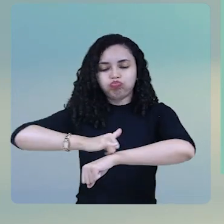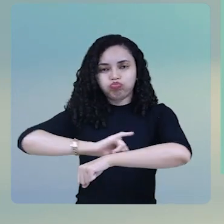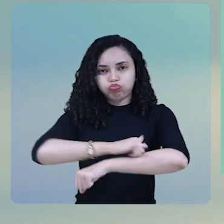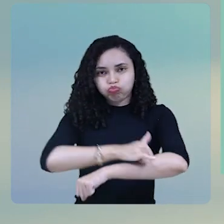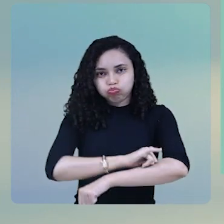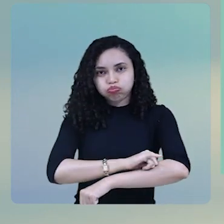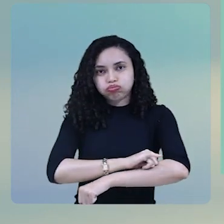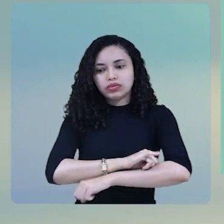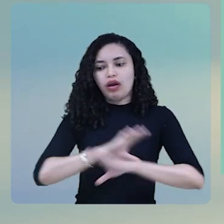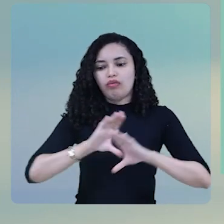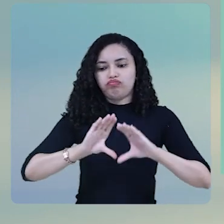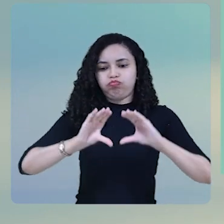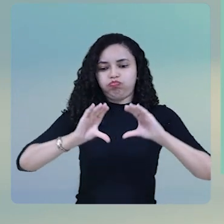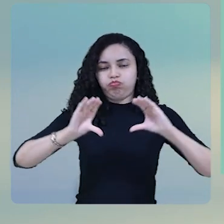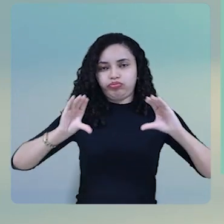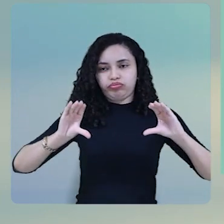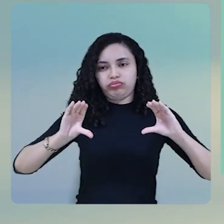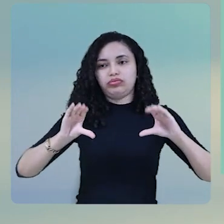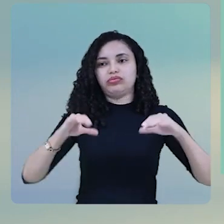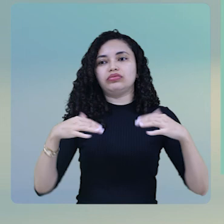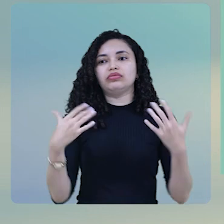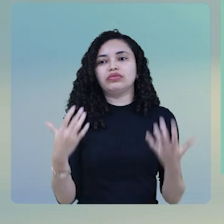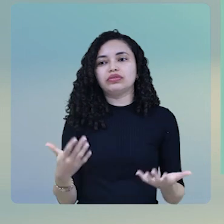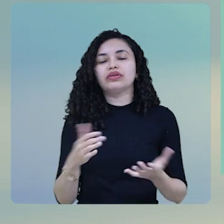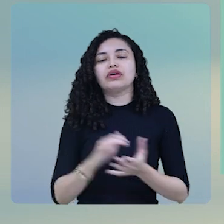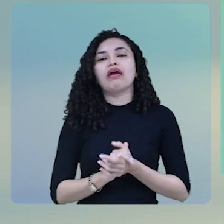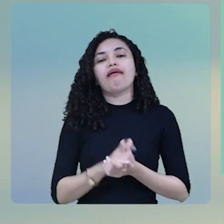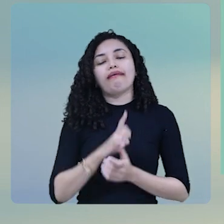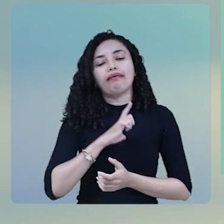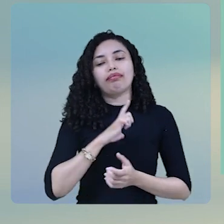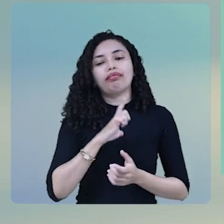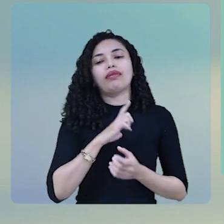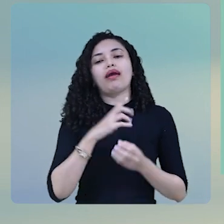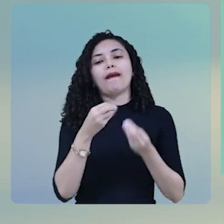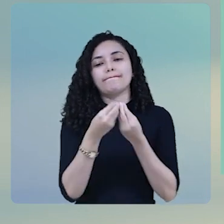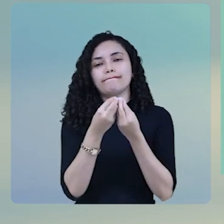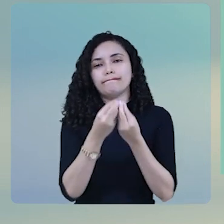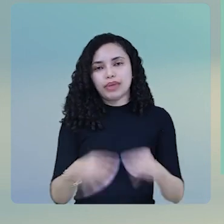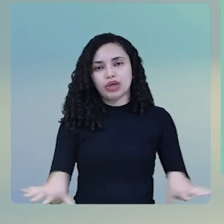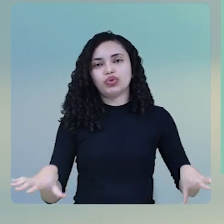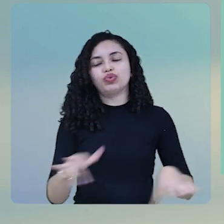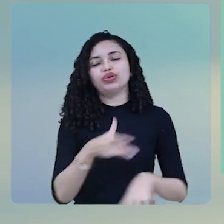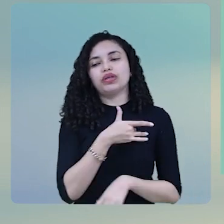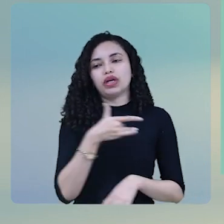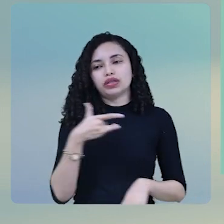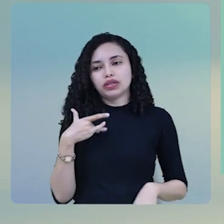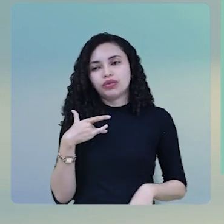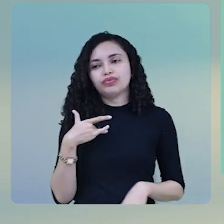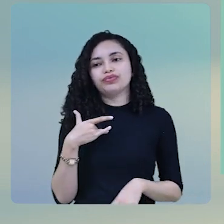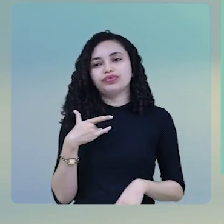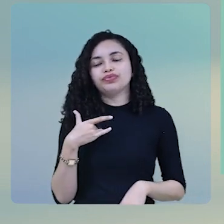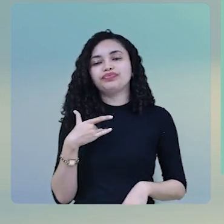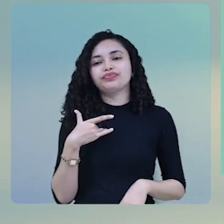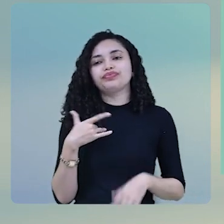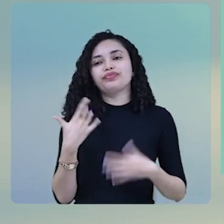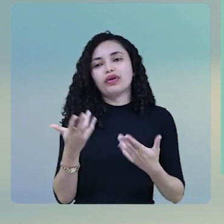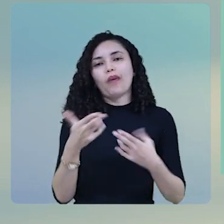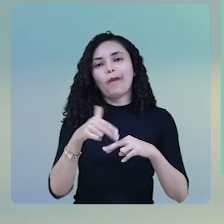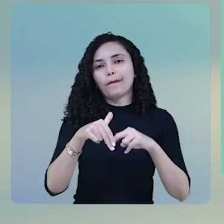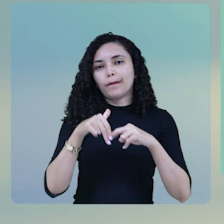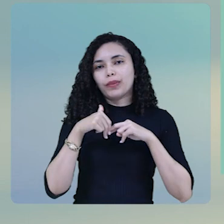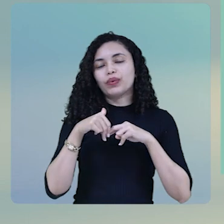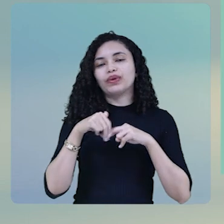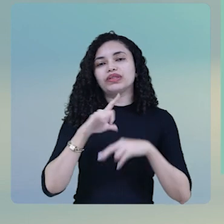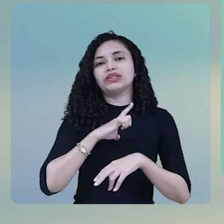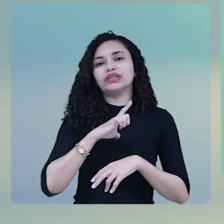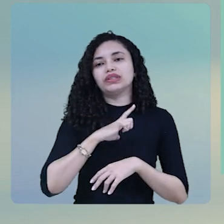Saúde, obesidade é o excesso de gordura corporal em quantidade que determine prejuízos à minha saúde,